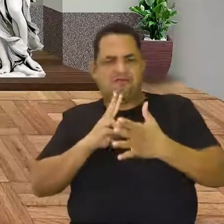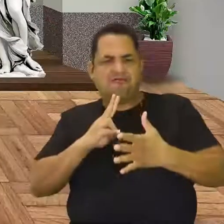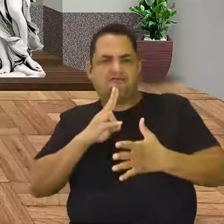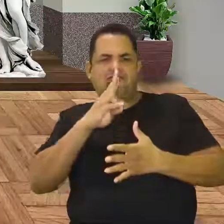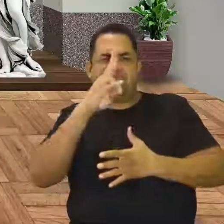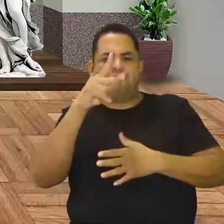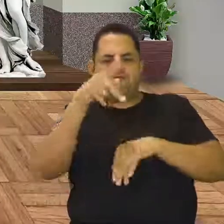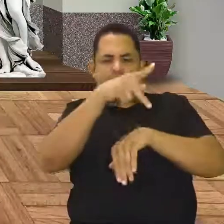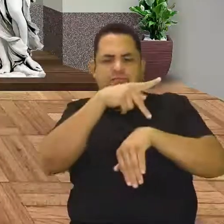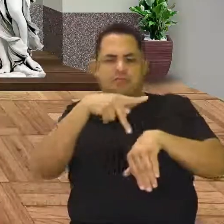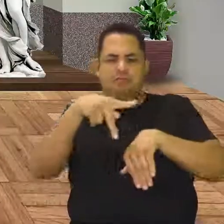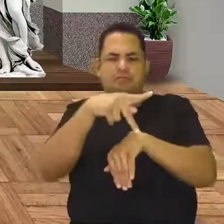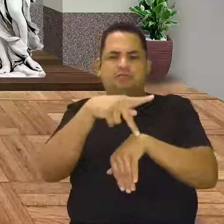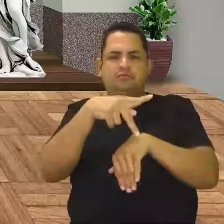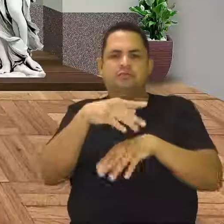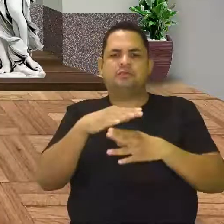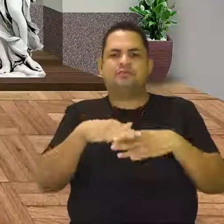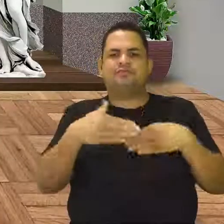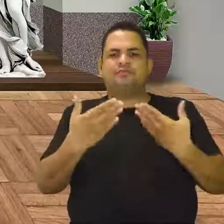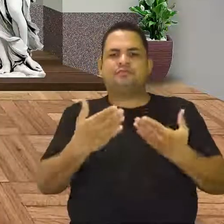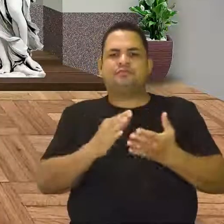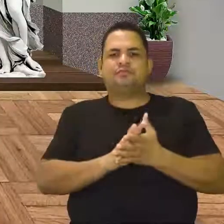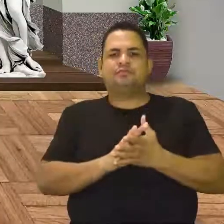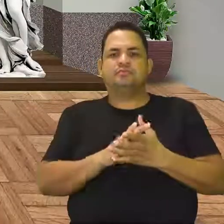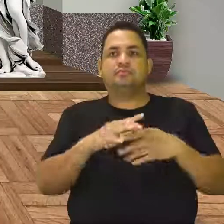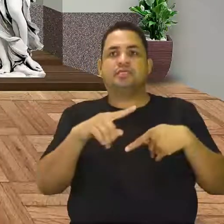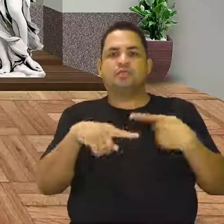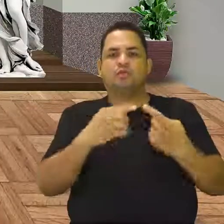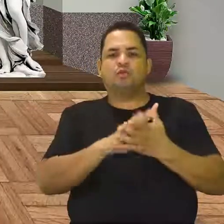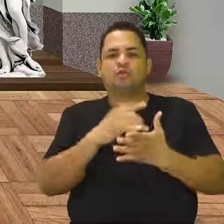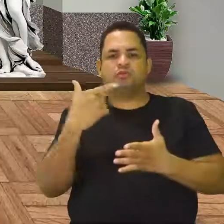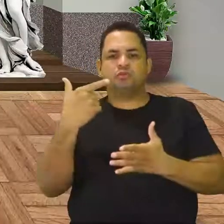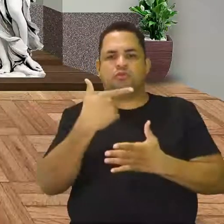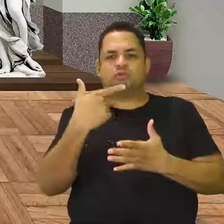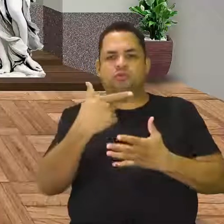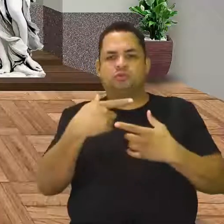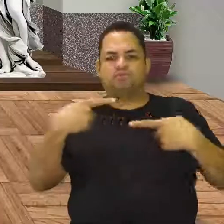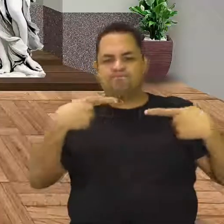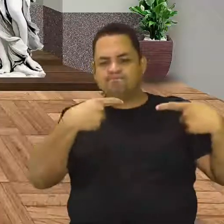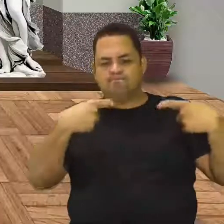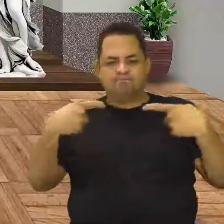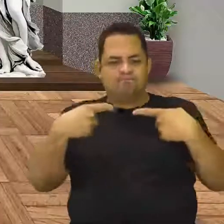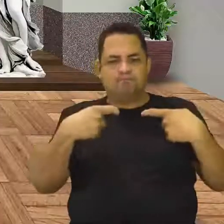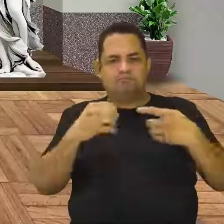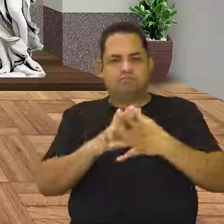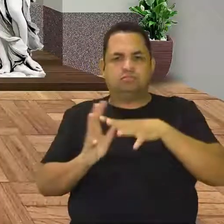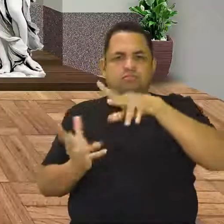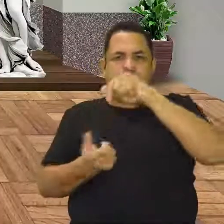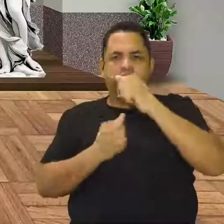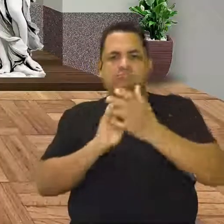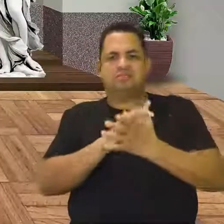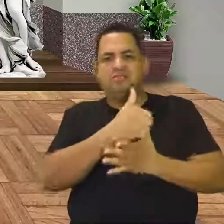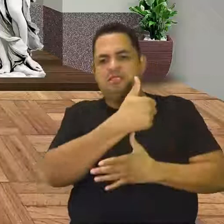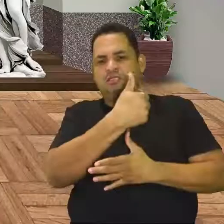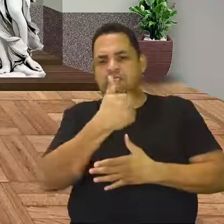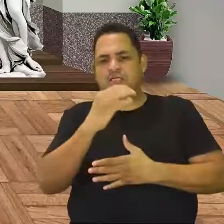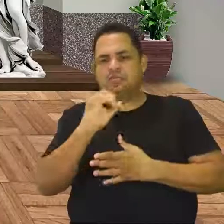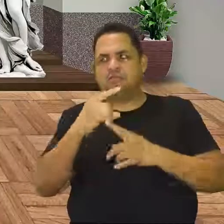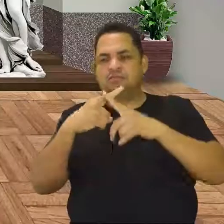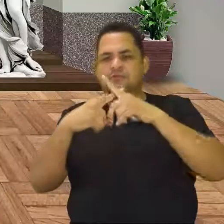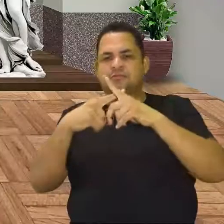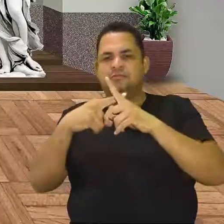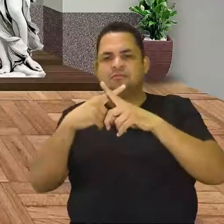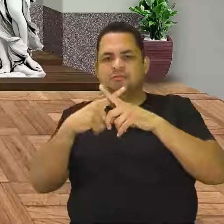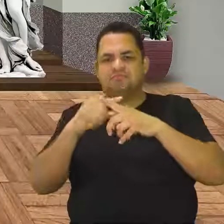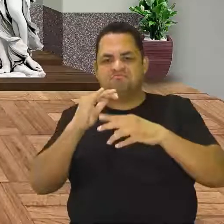muito bem claro. Durante a Segunda Guerra Mundial, a Alemanha vai vir 10 vezes mais potente. Eu te